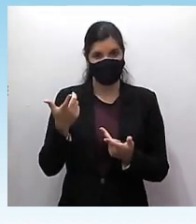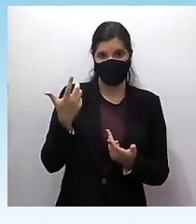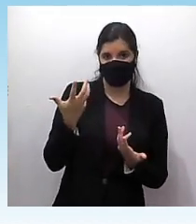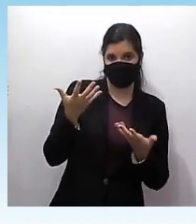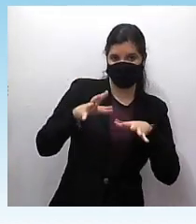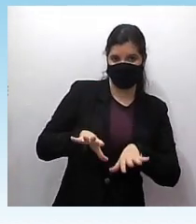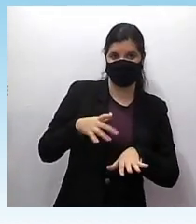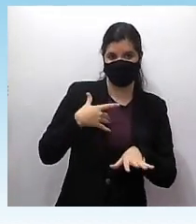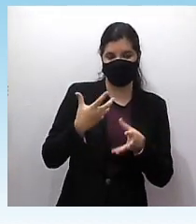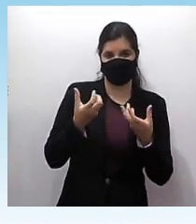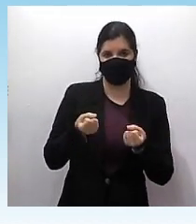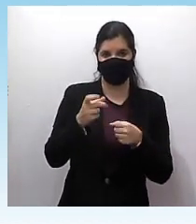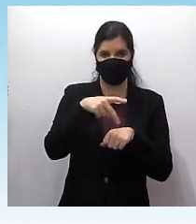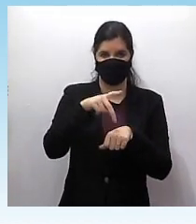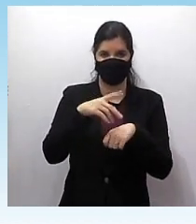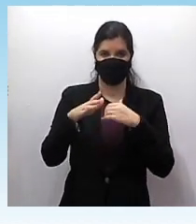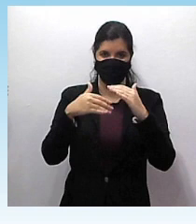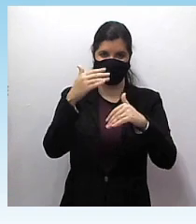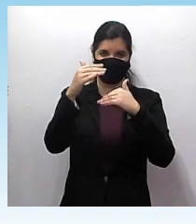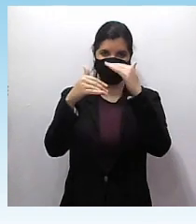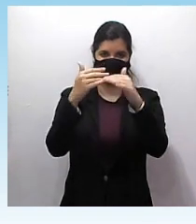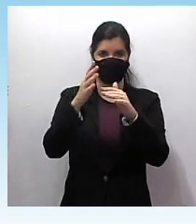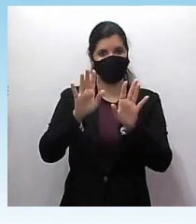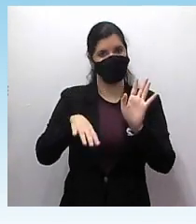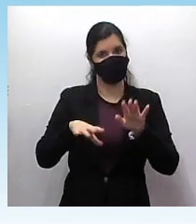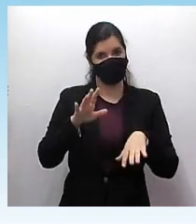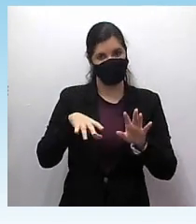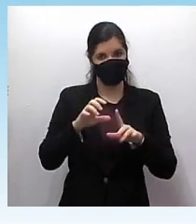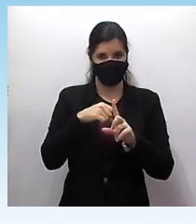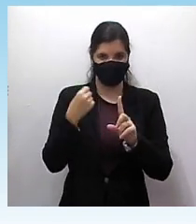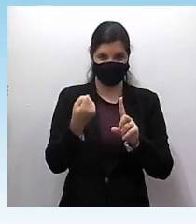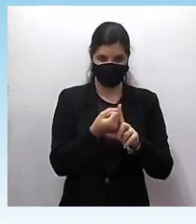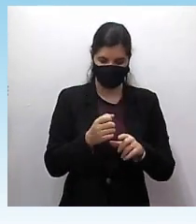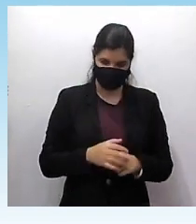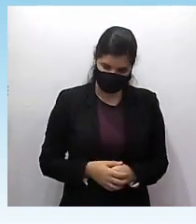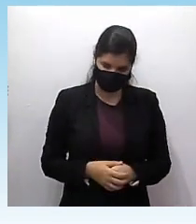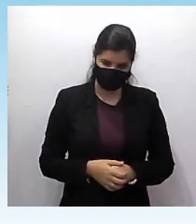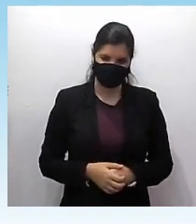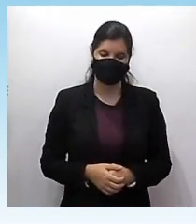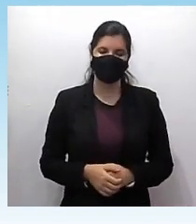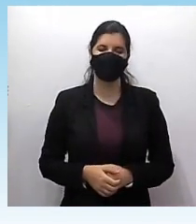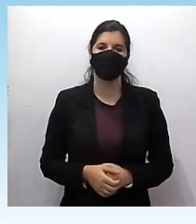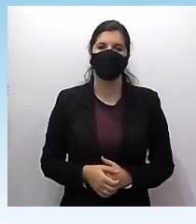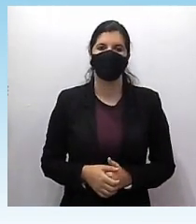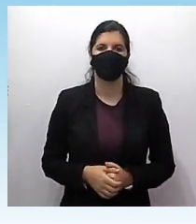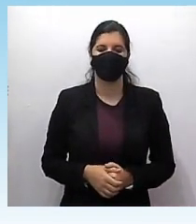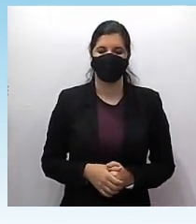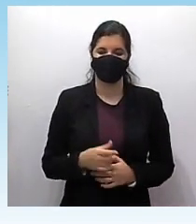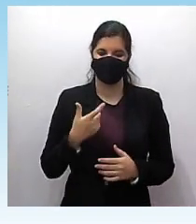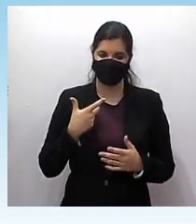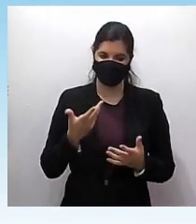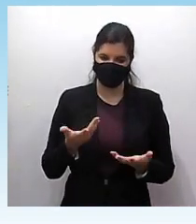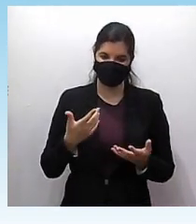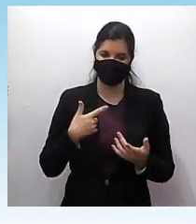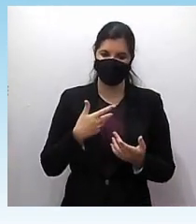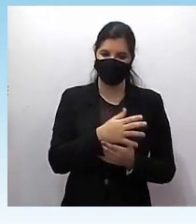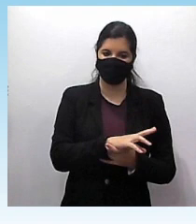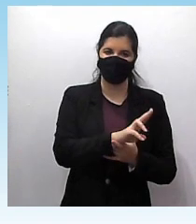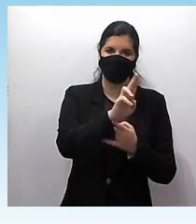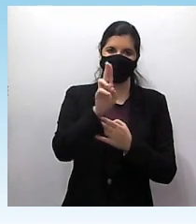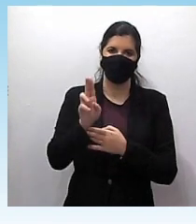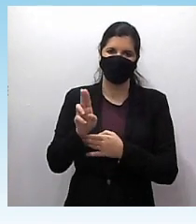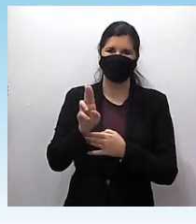permitem ainda ser considerado um país desenvolvido, sobretudo os fatores sociais, que a gente fala já. Mas até essa nomenclatura